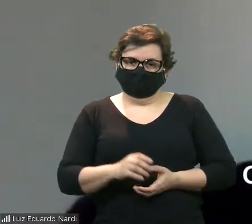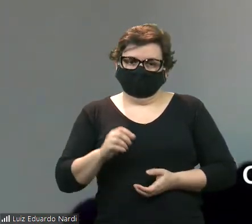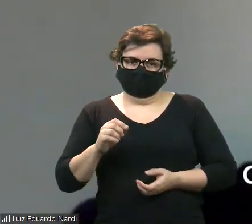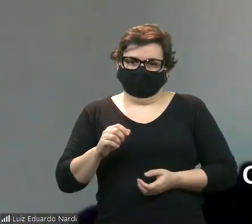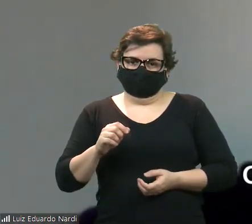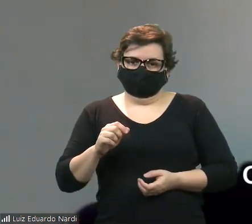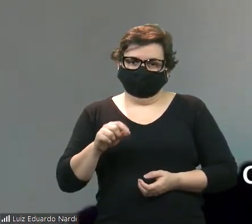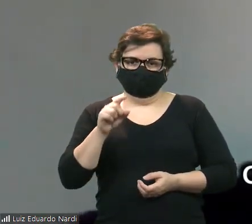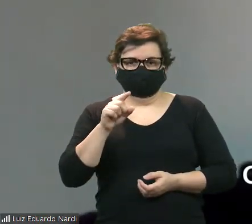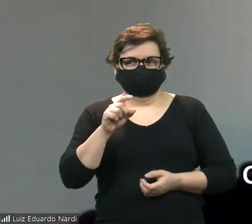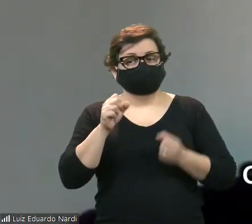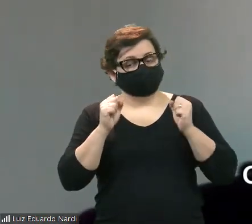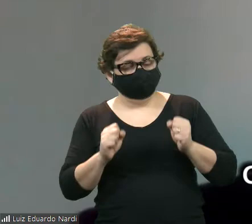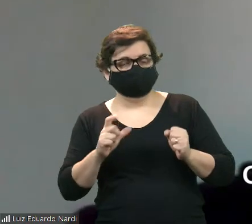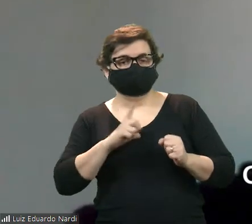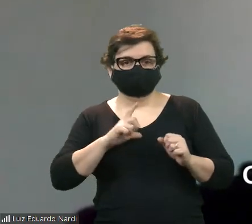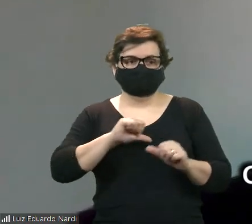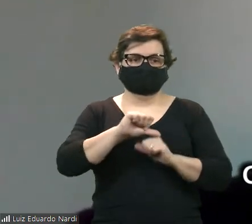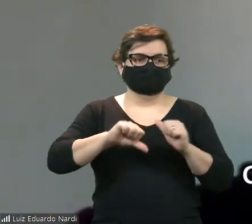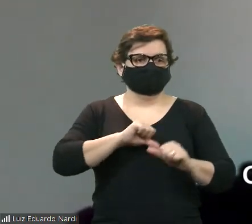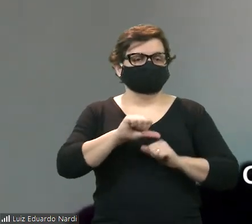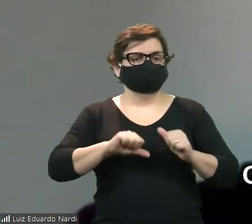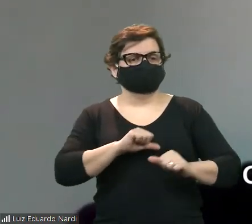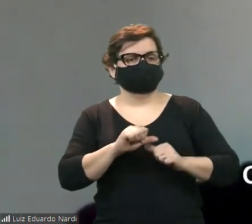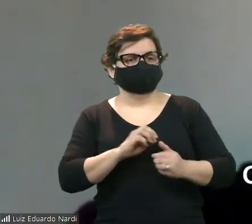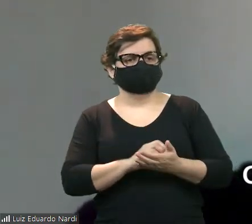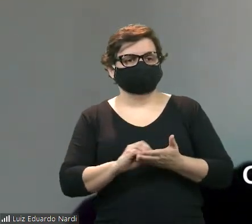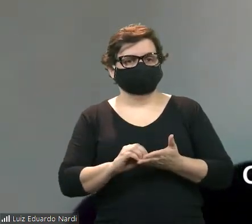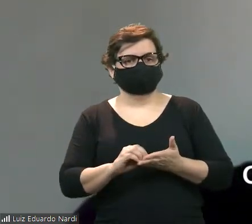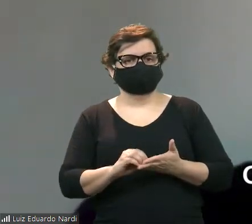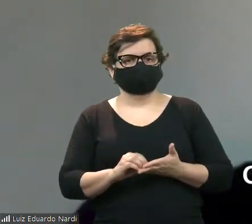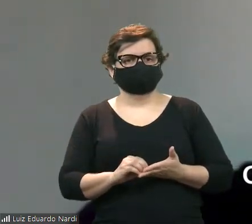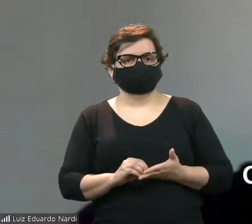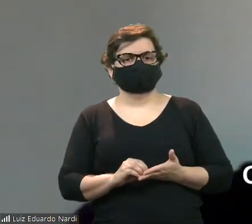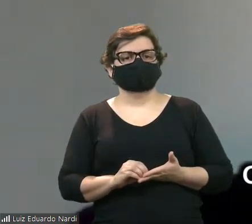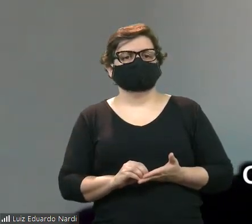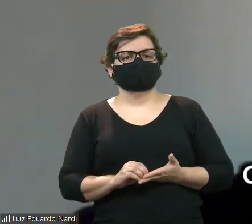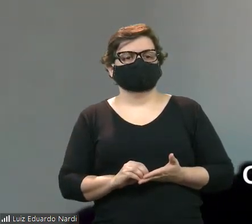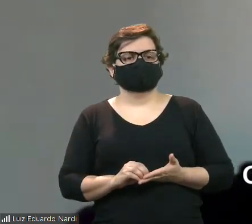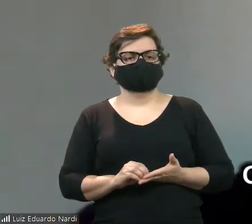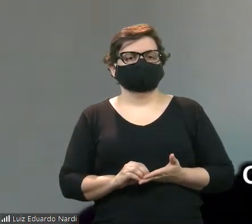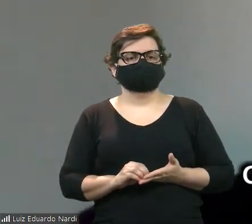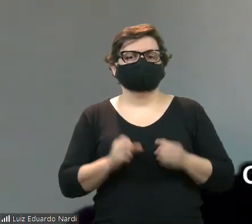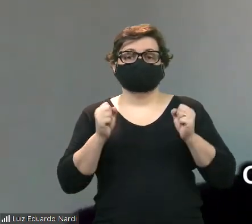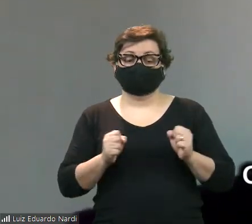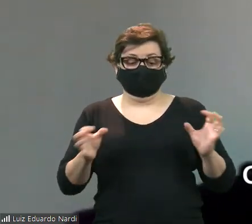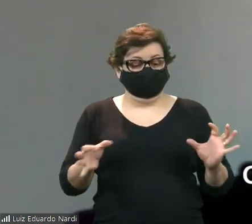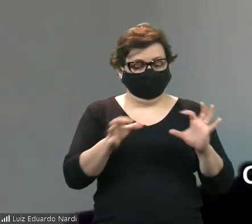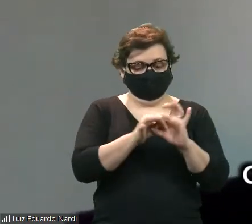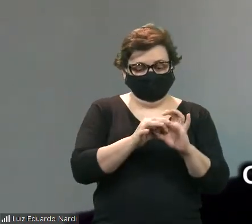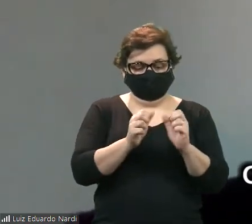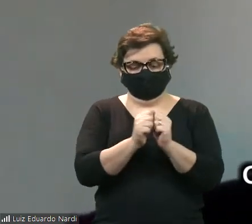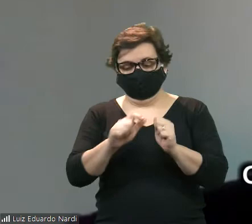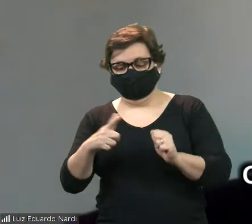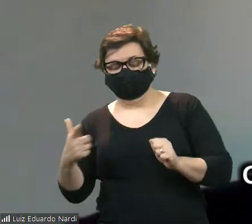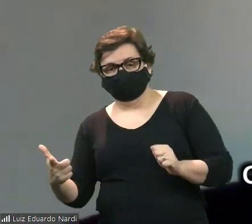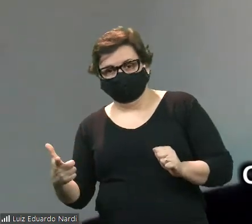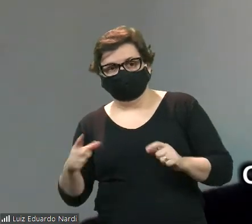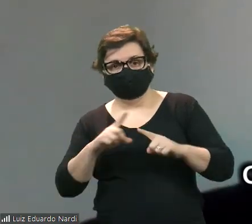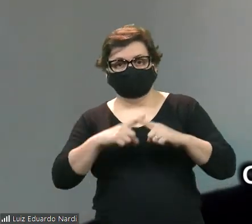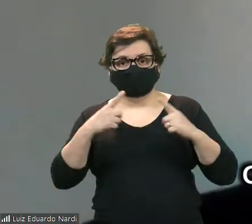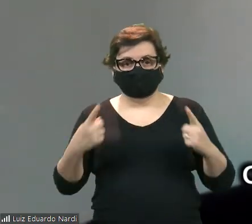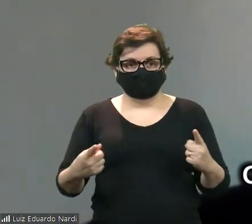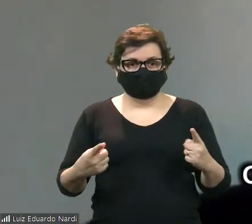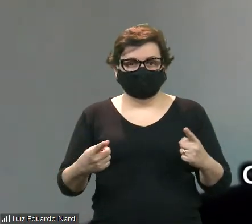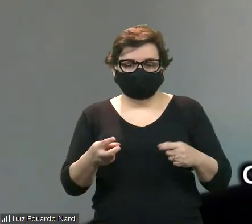você pode haver mudanças. A secretaria de... Uma secretaria pode se fundir com outra, essa coisa toda. Mas a